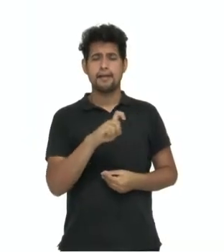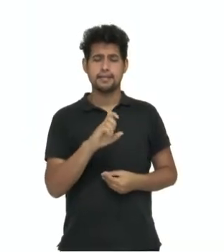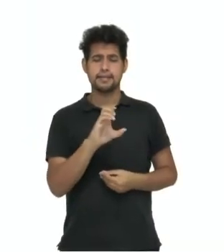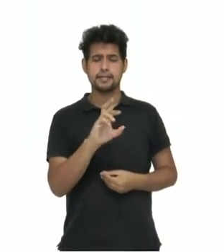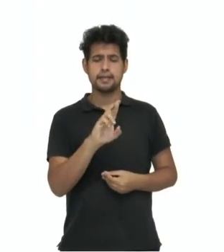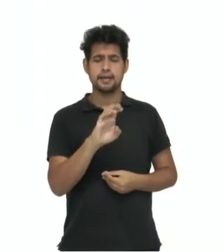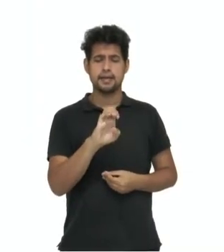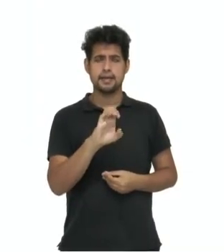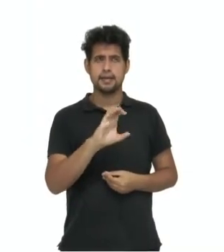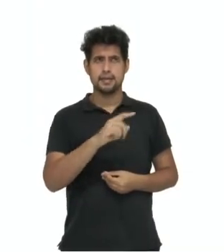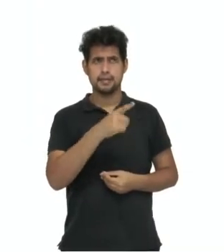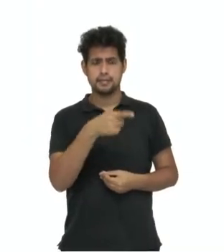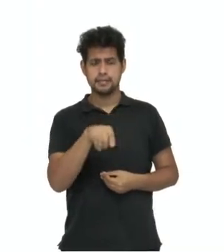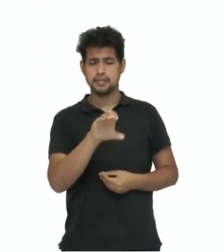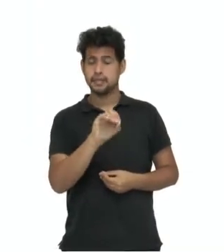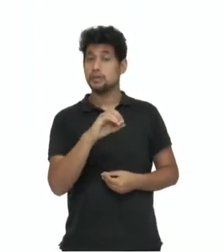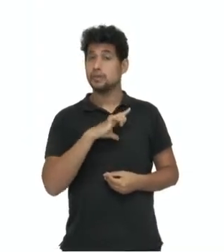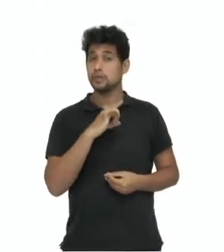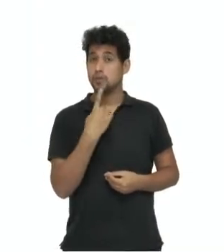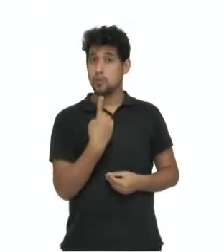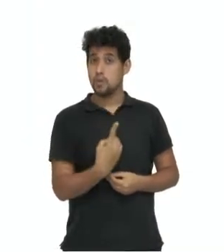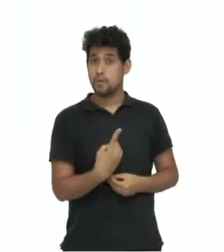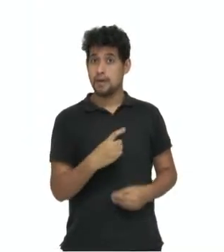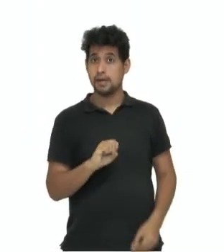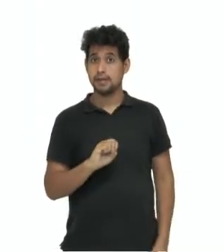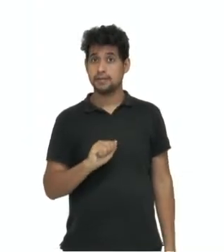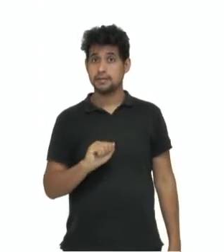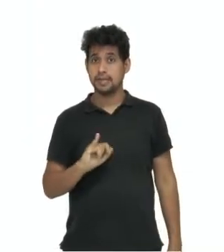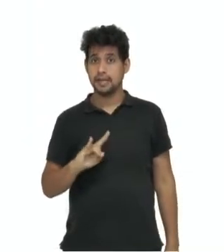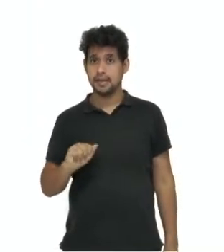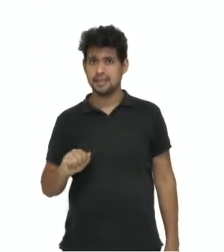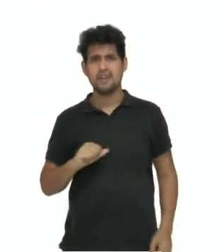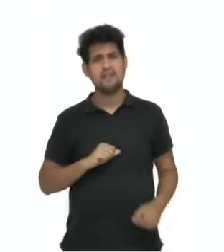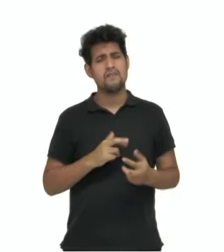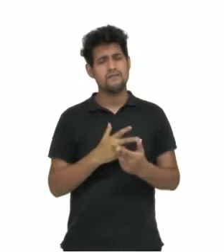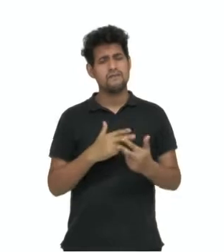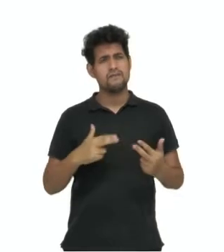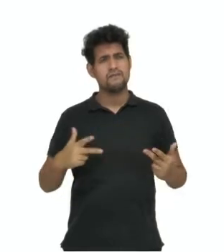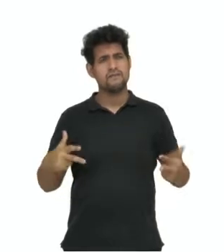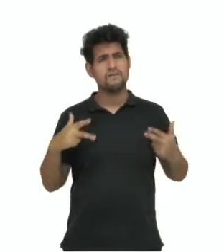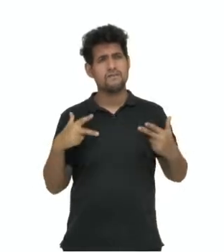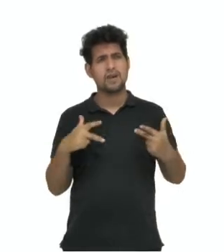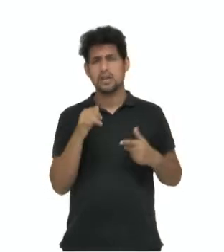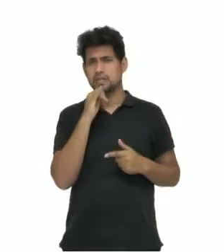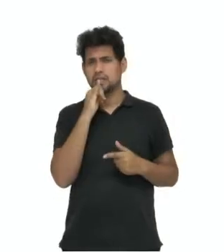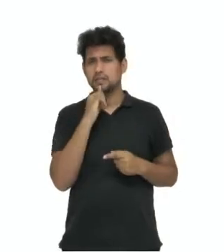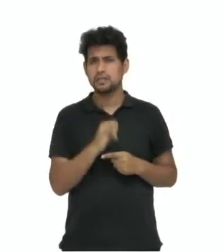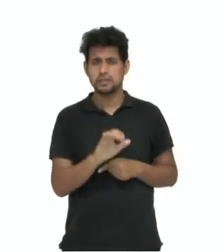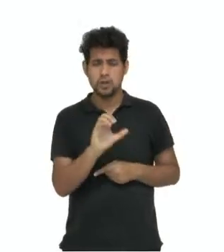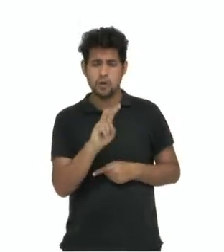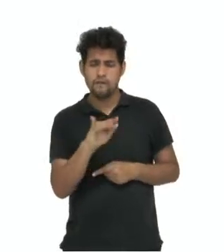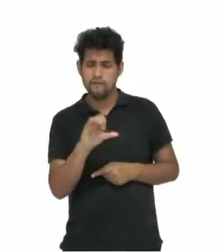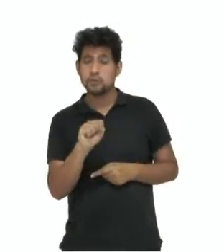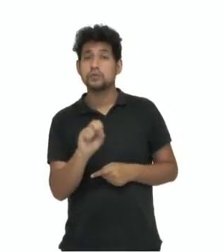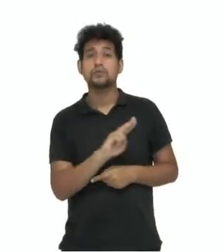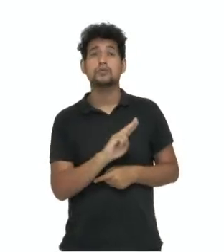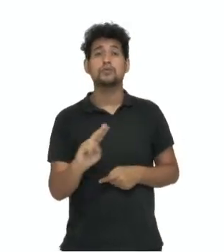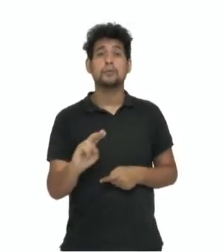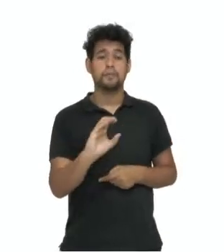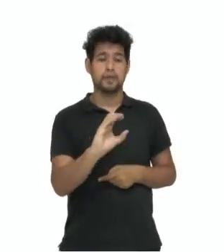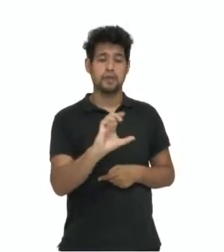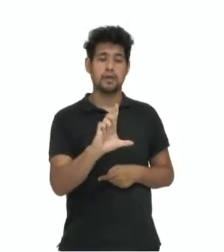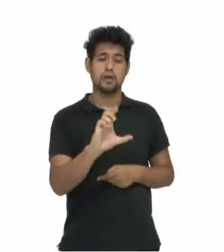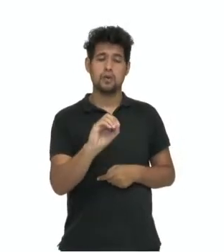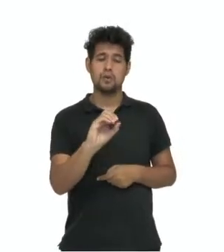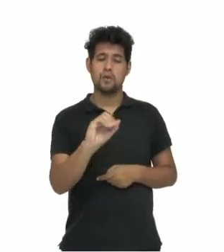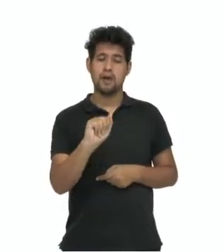como eles têm somente uma saída, né, por onde vai sair tanto os ovos quanto as excretas, a gente chama essa saída de cloaca,